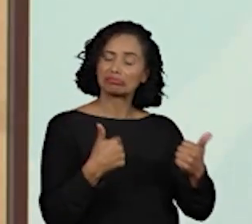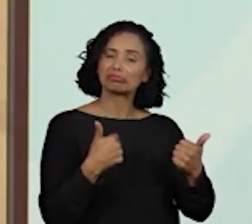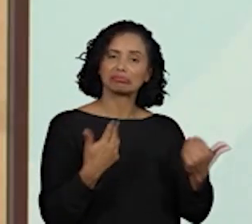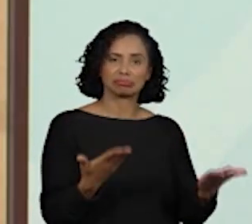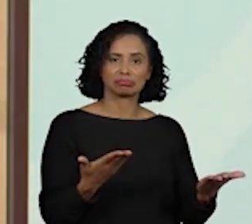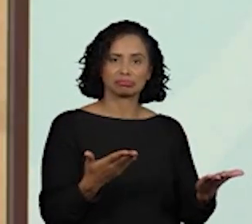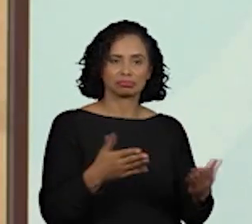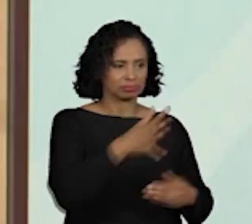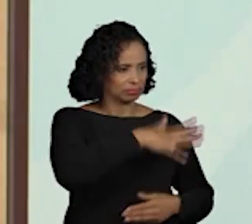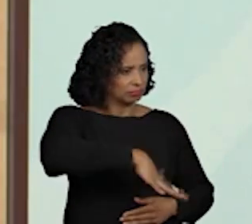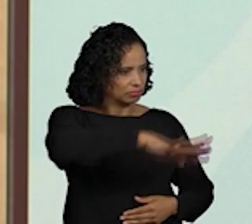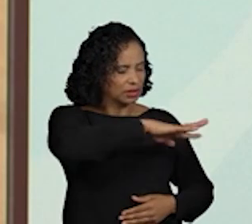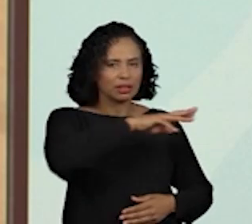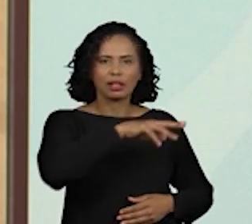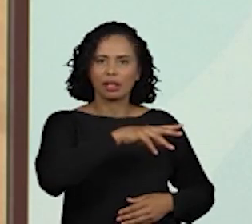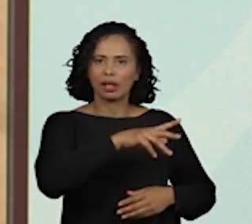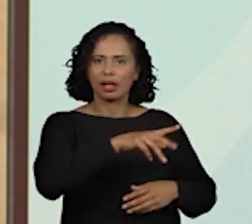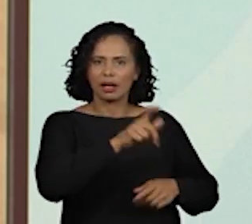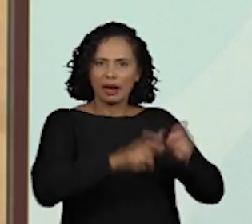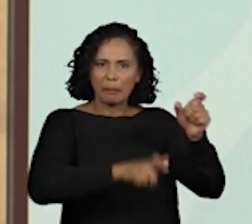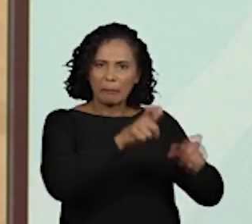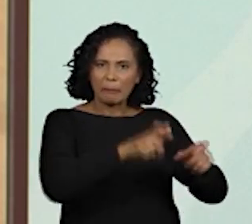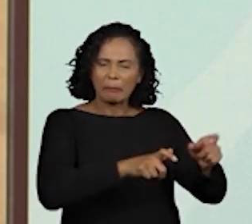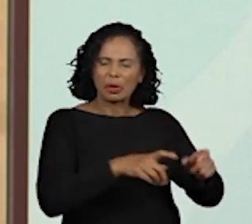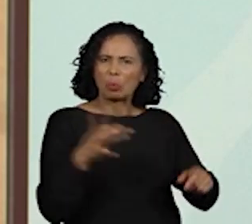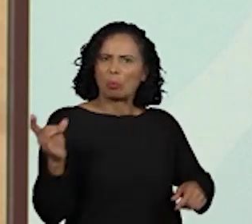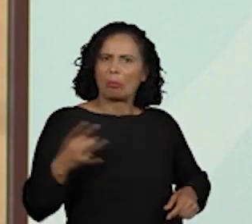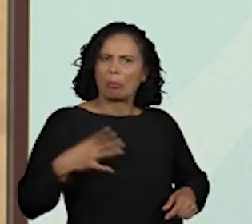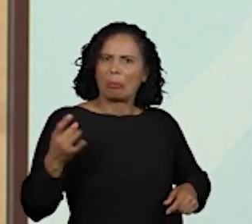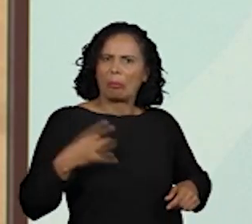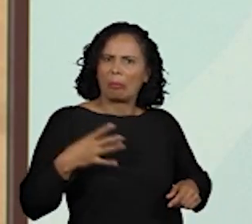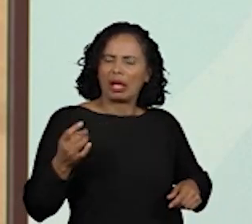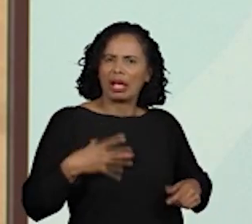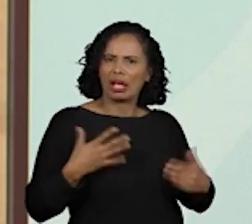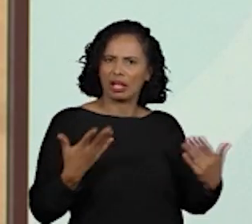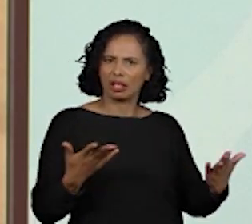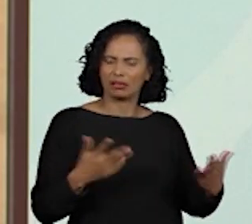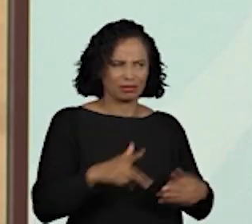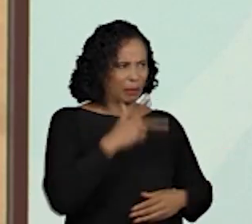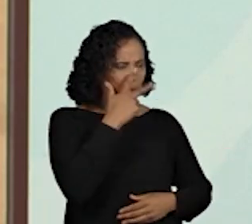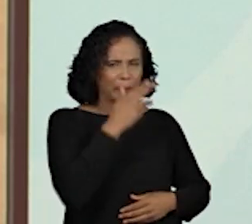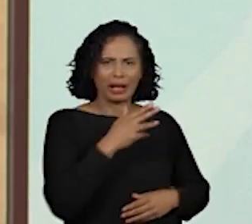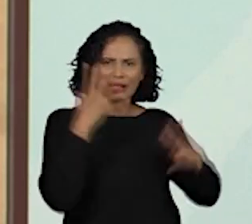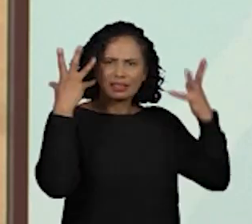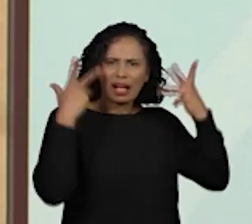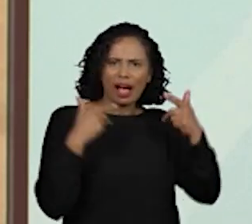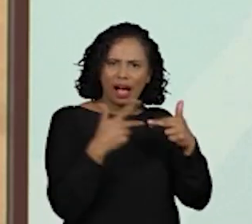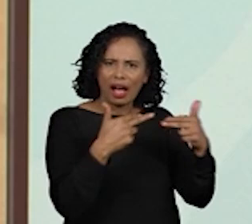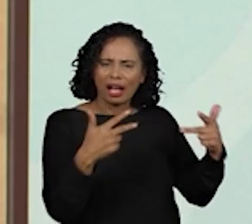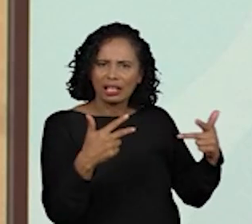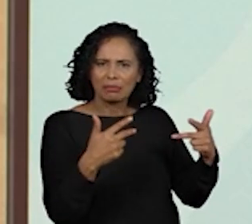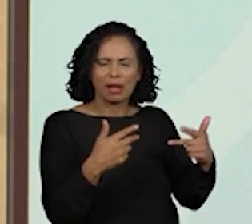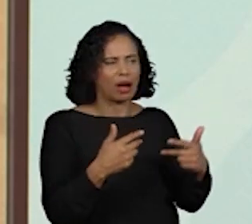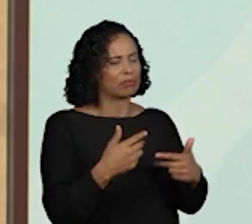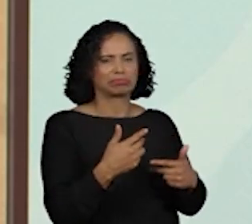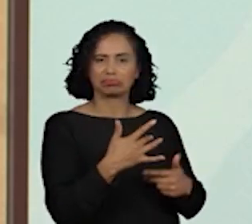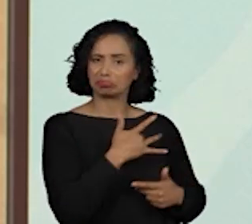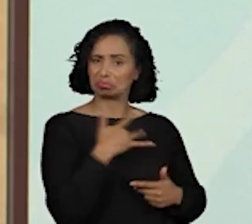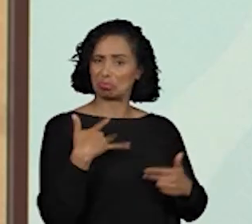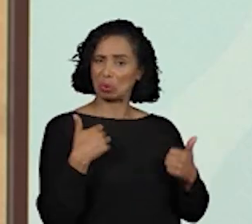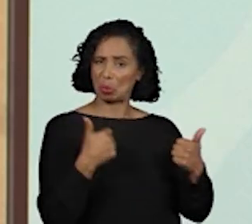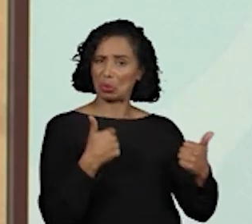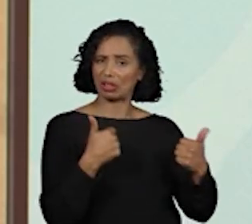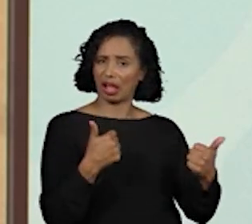cidade com medo? Ele viu que os animais estavam bem cuidados. Ele que tinha ficado tão preocupado da primeira